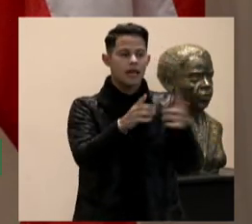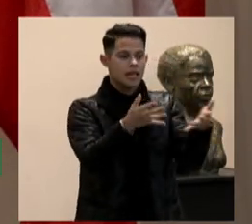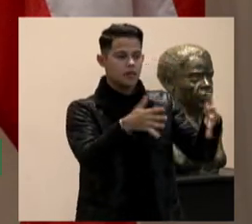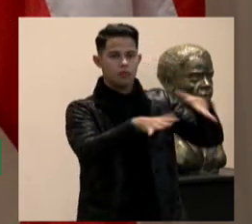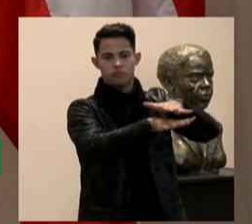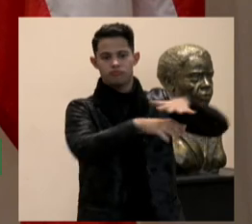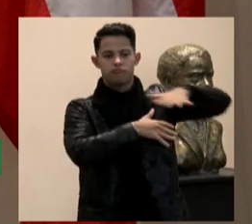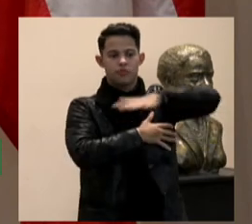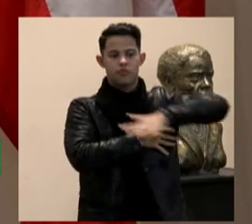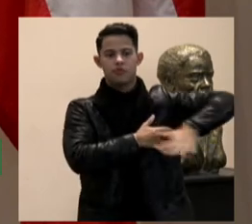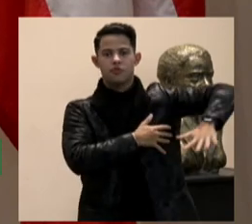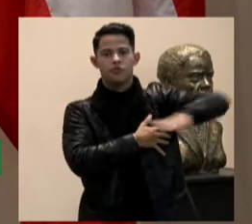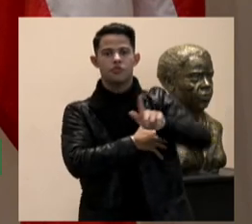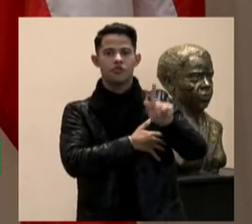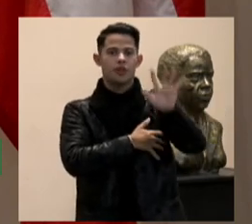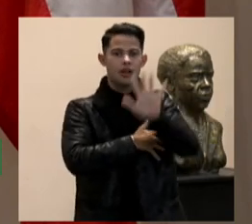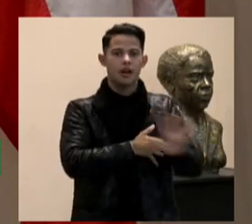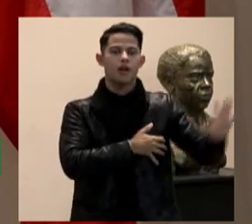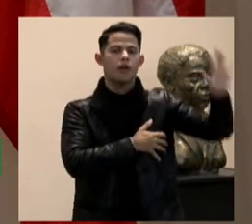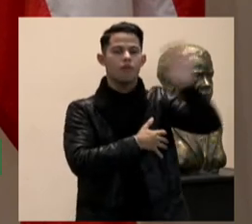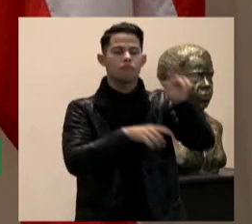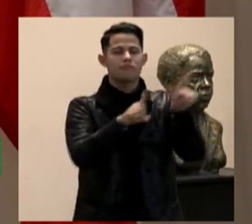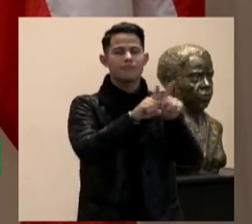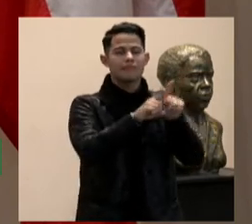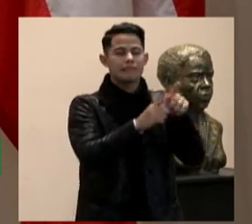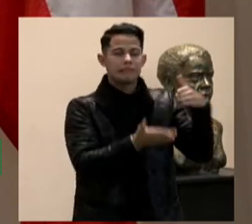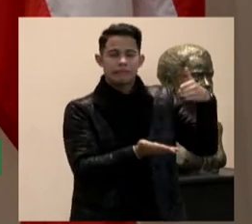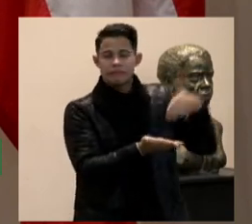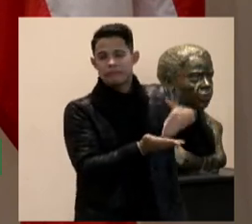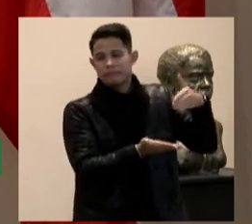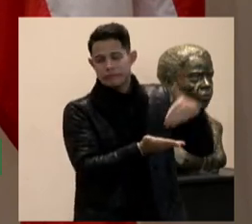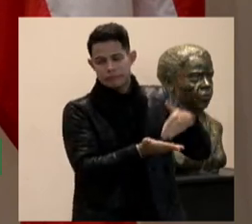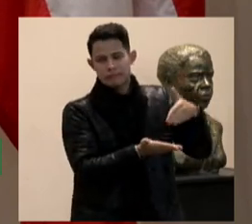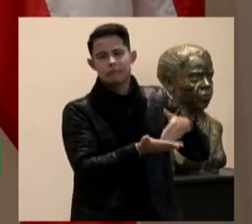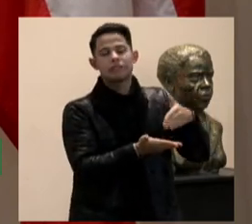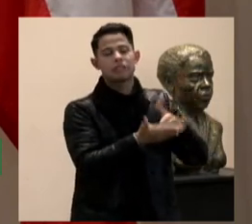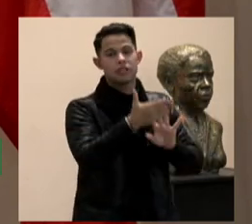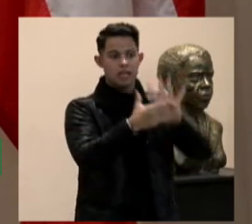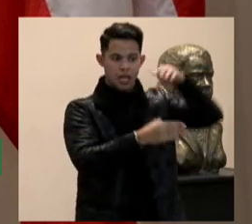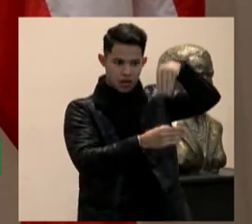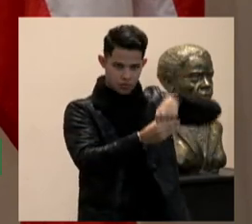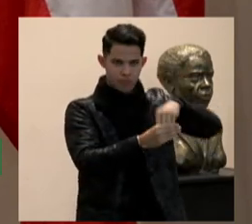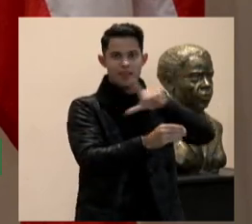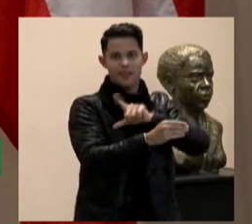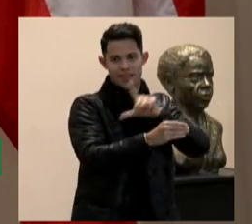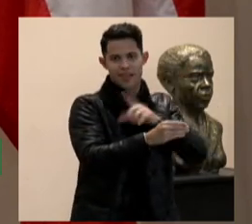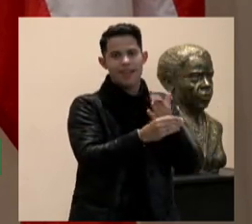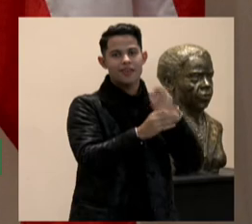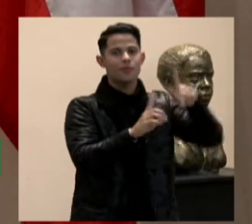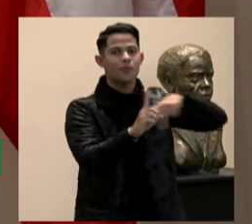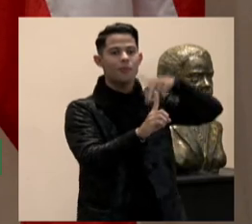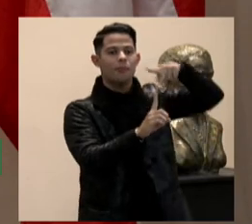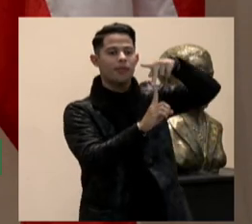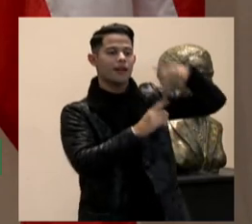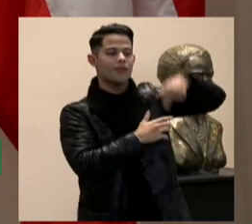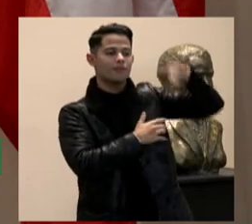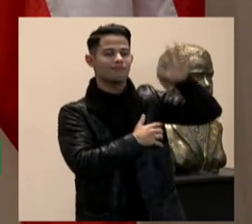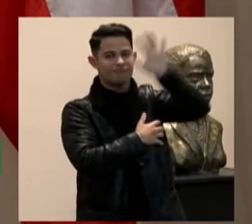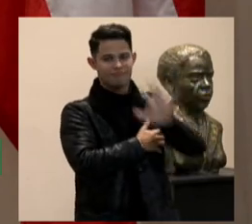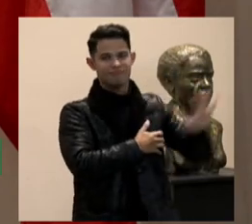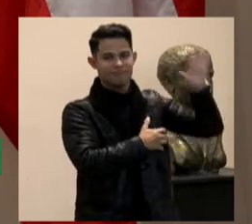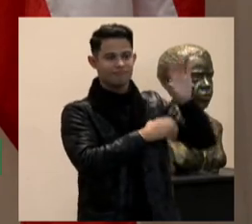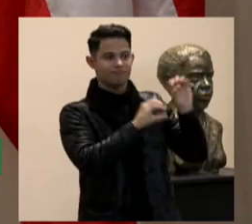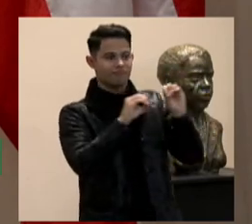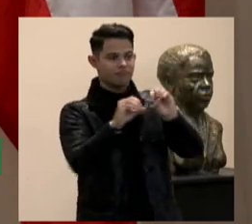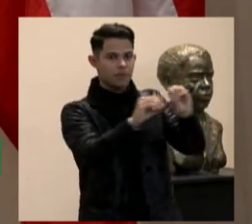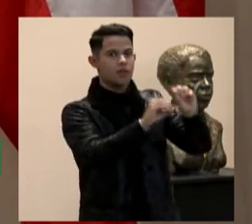dos limites e das questões que a gente vê que estão presentes no PL, que podem ser uma ousadia e um ponto de